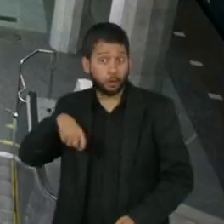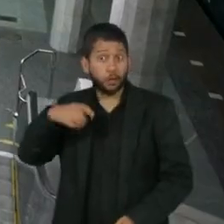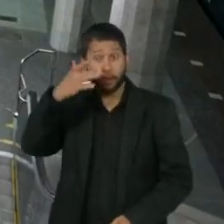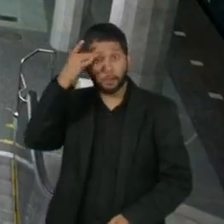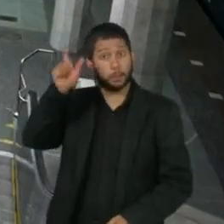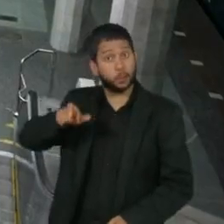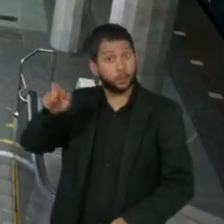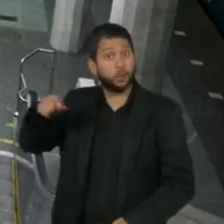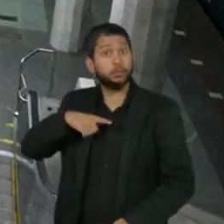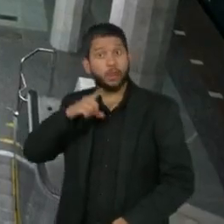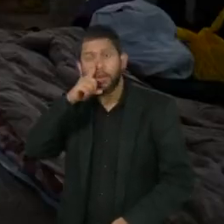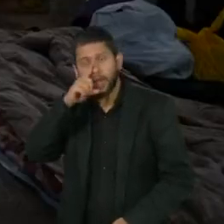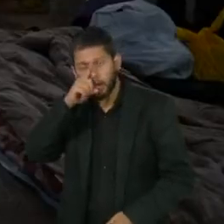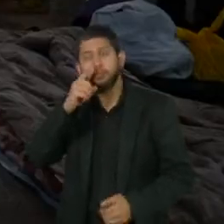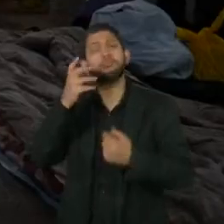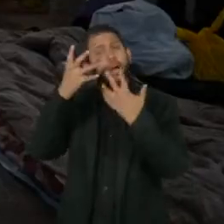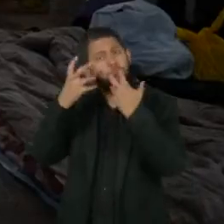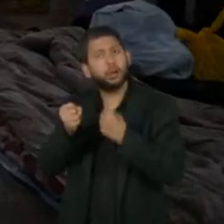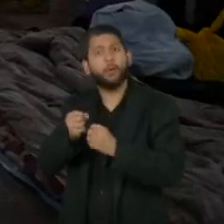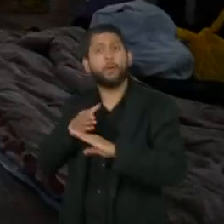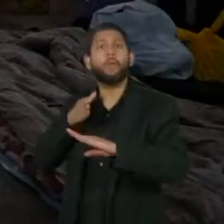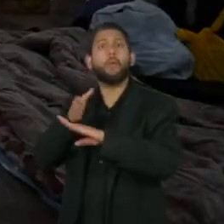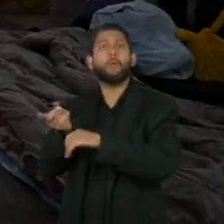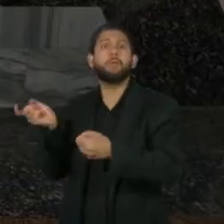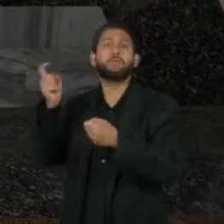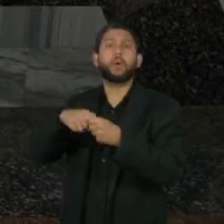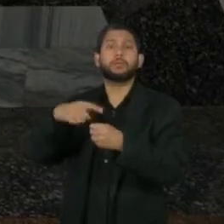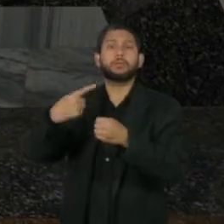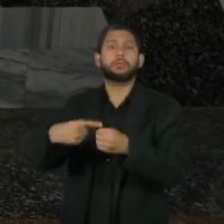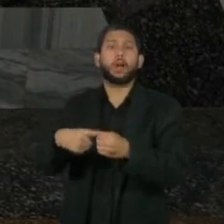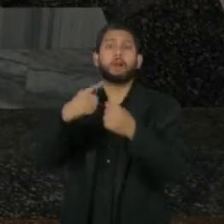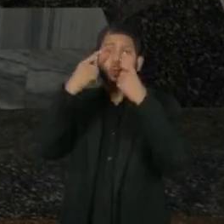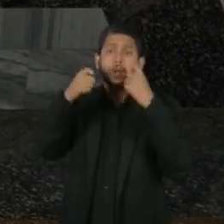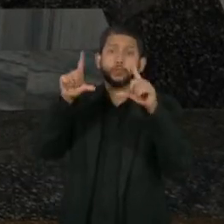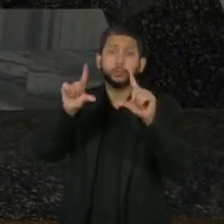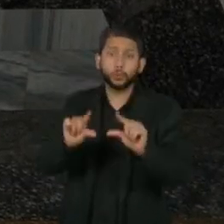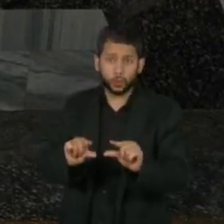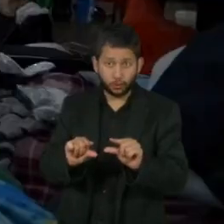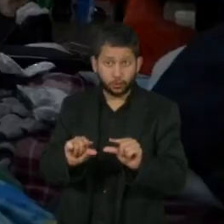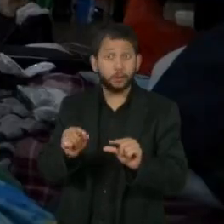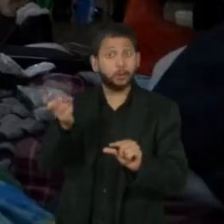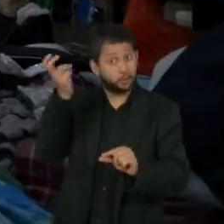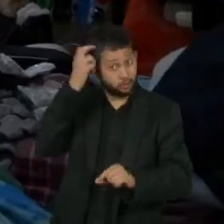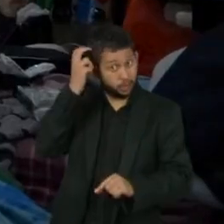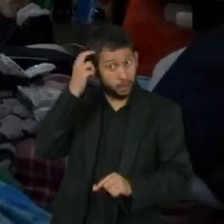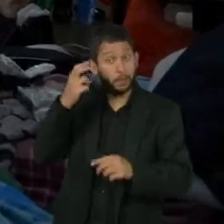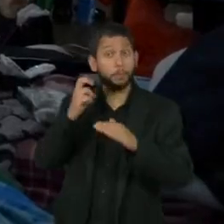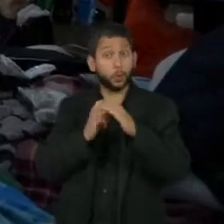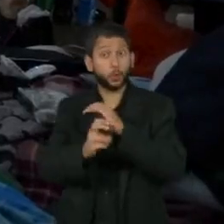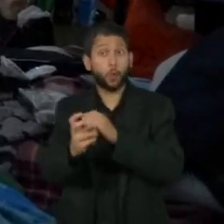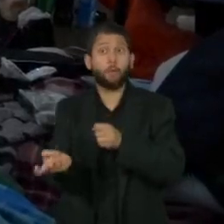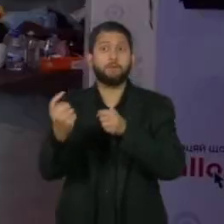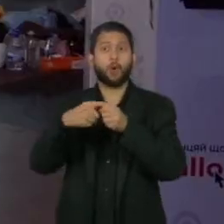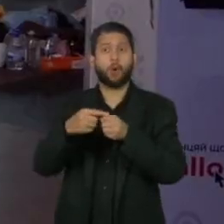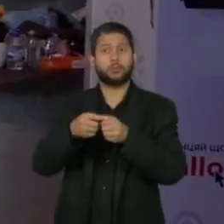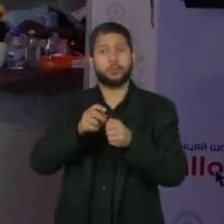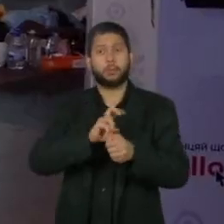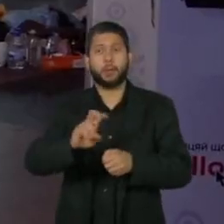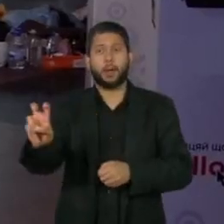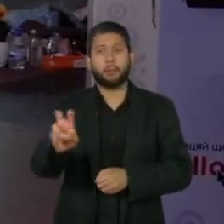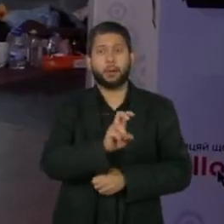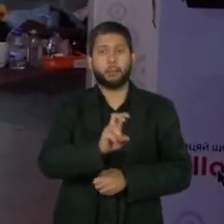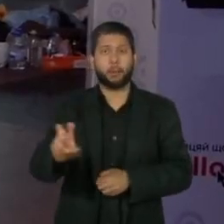pessoas enfrentam risco e voltam as cidades onde a violência diminuiu em kharkiv o metrô deve recomeçar a funcionar na próxima semana